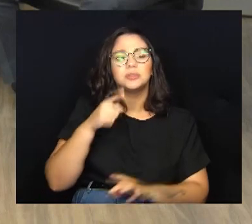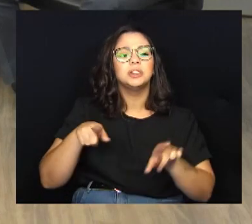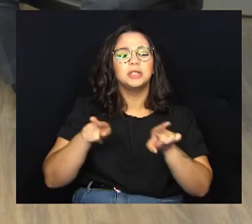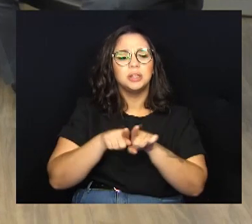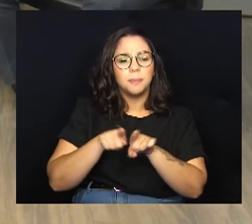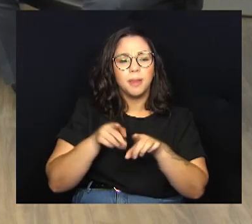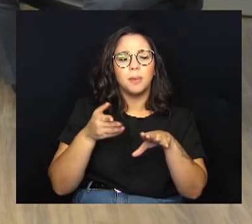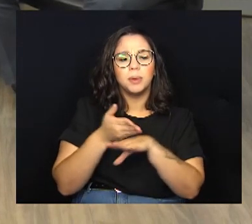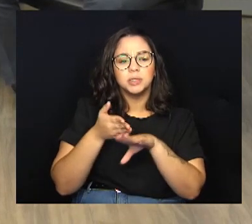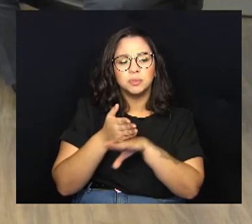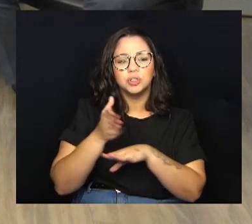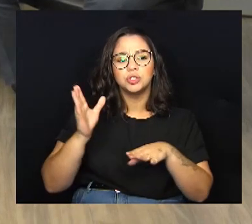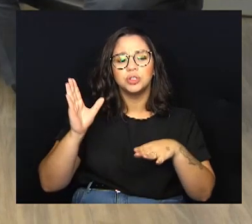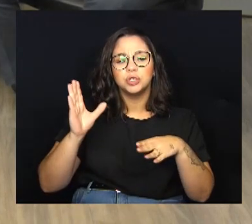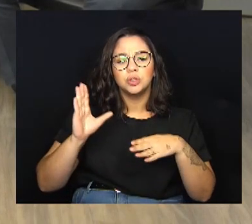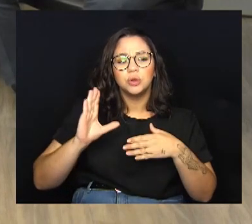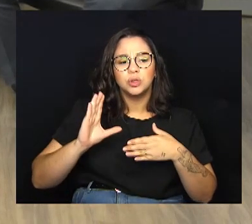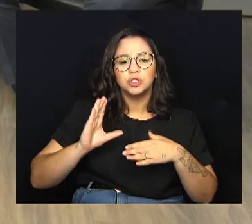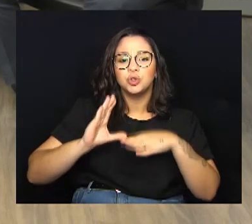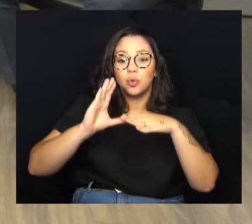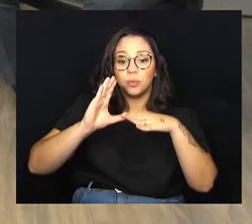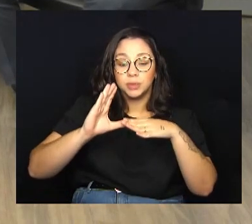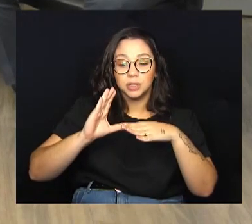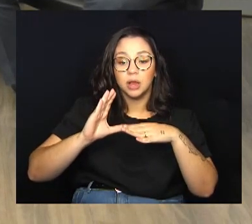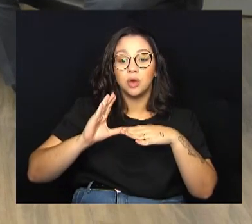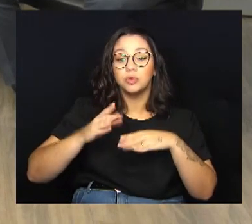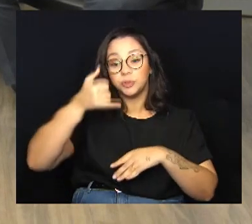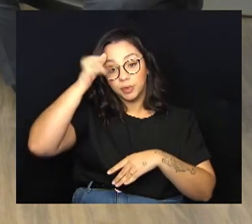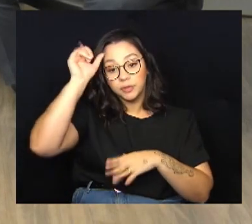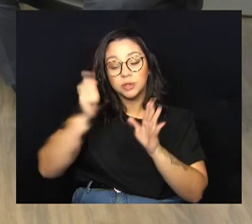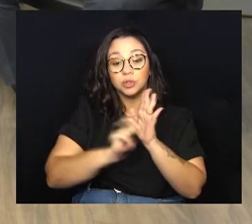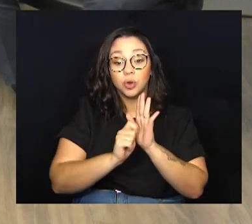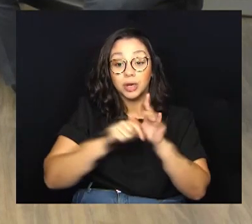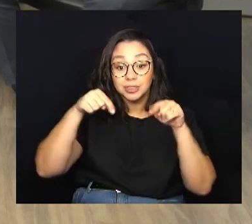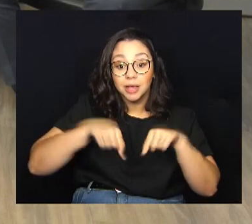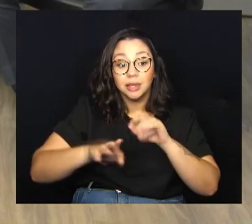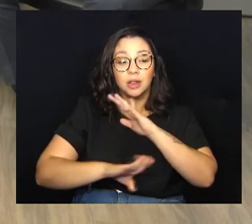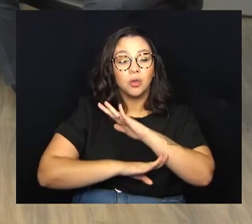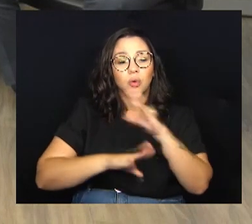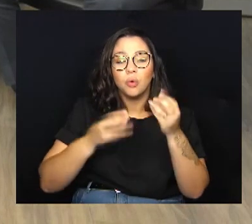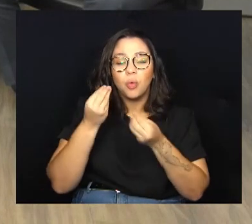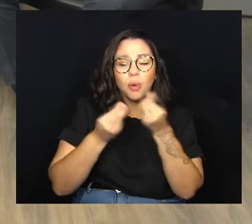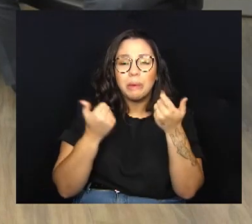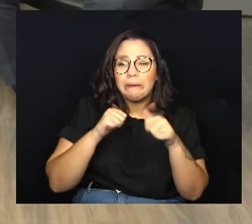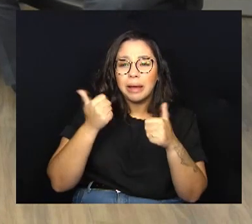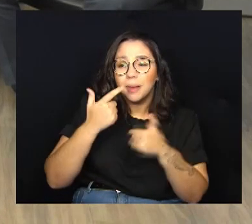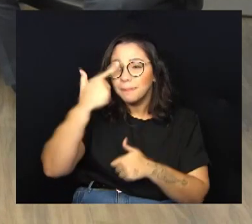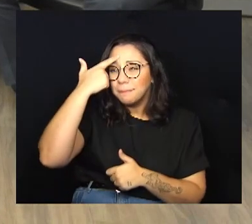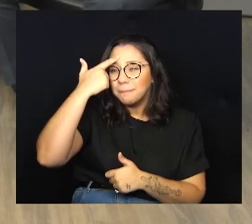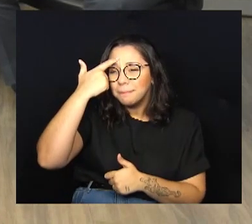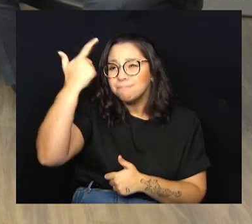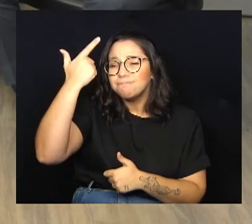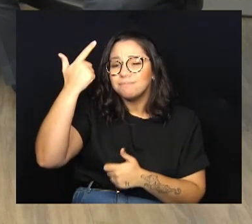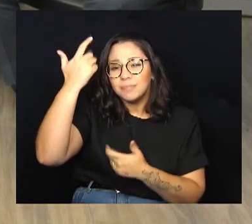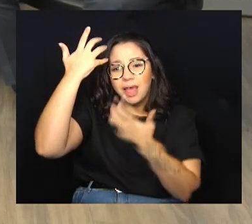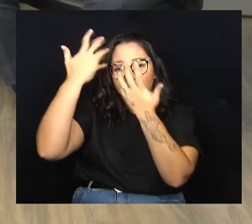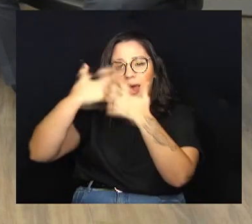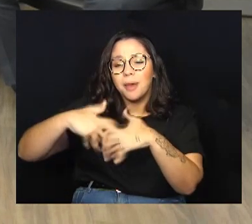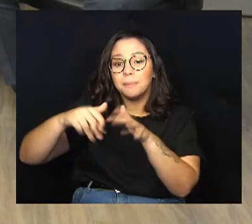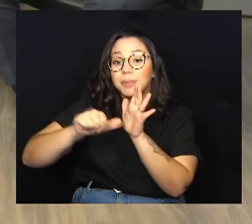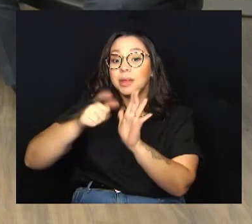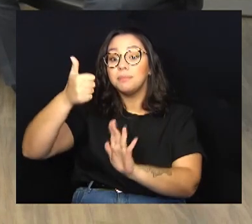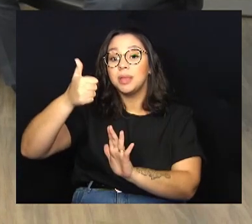assisti foi a minha, no dia 22 de abril de 2005, na Casinha Branca, no Jardim São Marcos. Foi a minha primeira palestra que eu fiz.